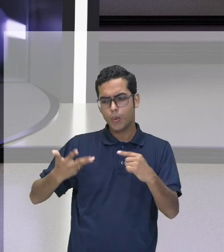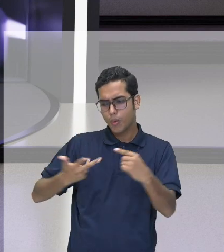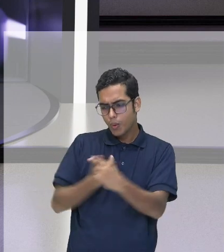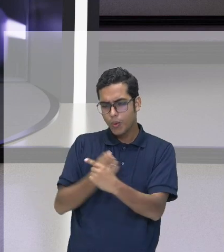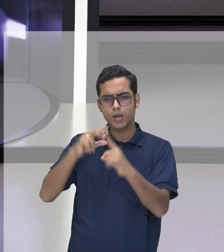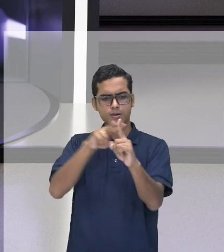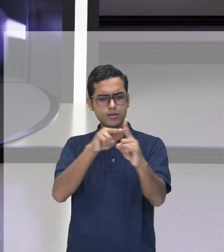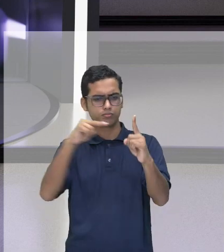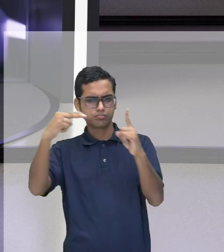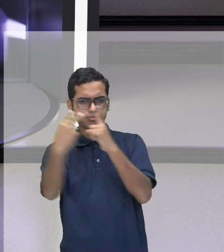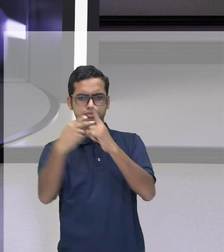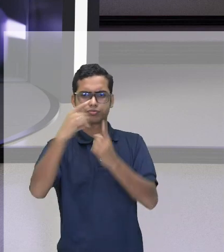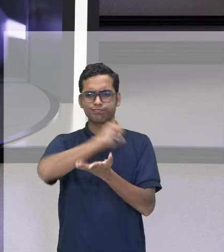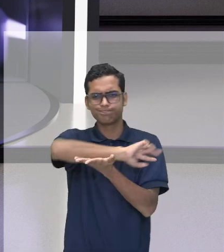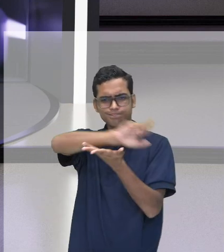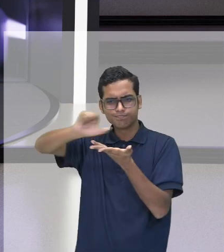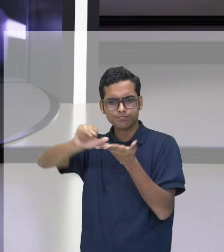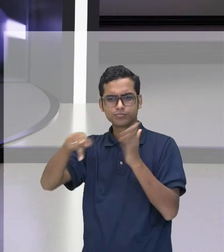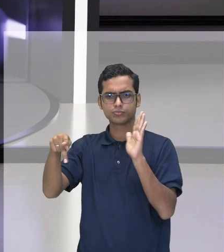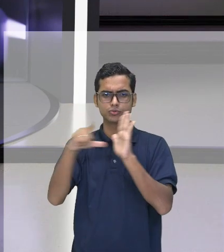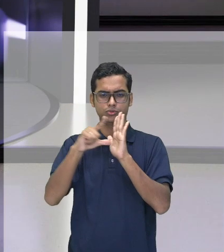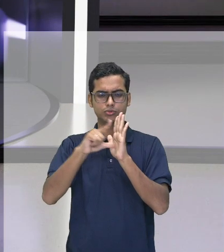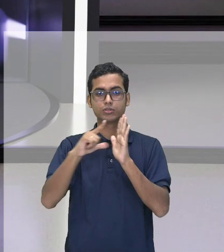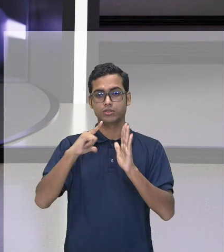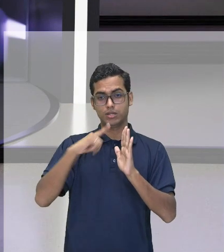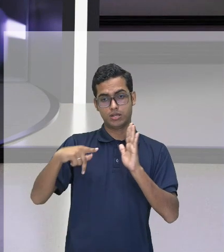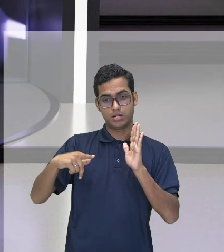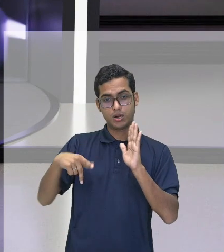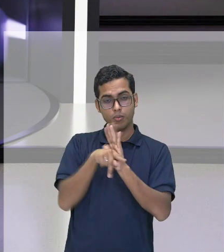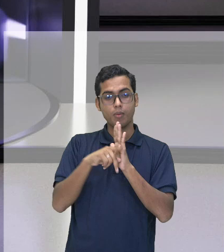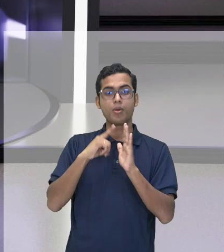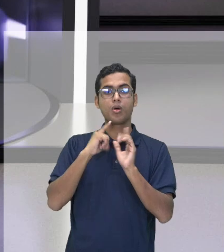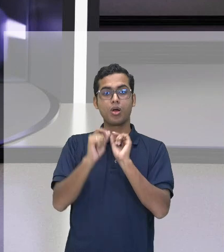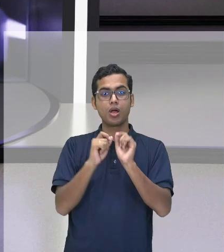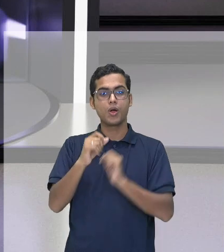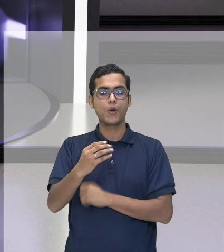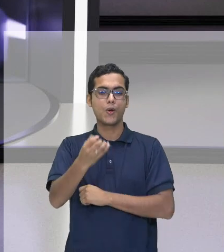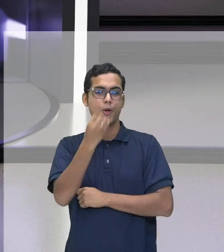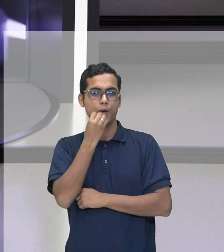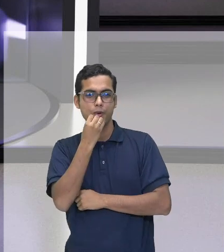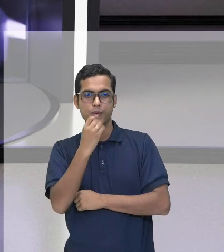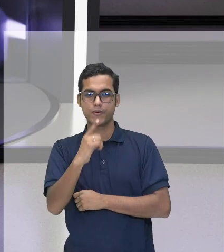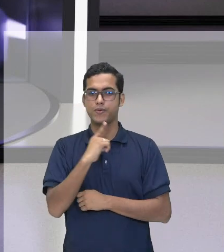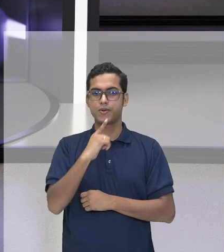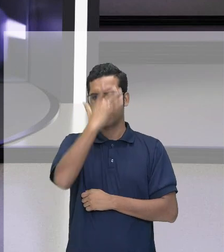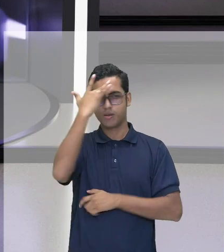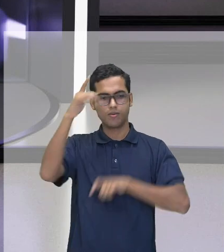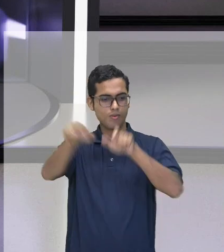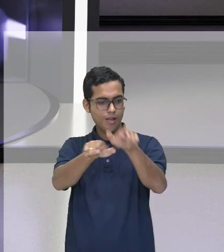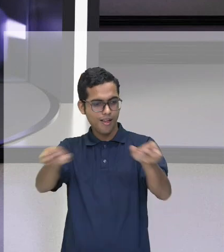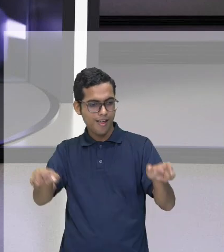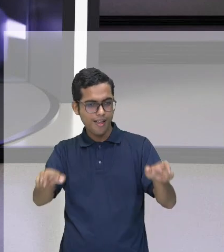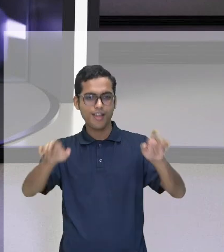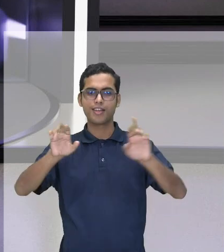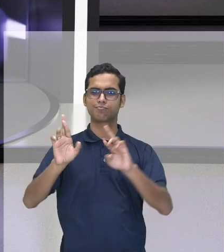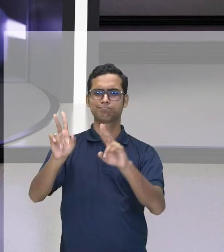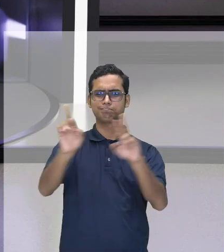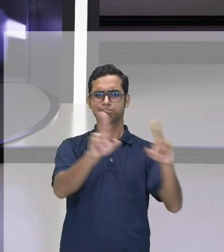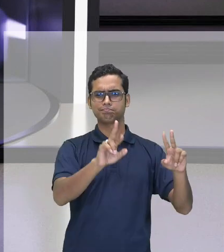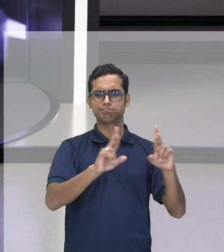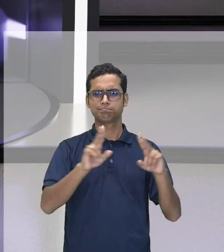diversidade de olhares que nós temos, oportunidade, que nem esse mosaico aqui, né? Pessoas diferentes, vidas diferentes,